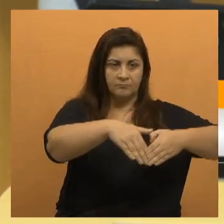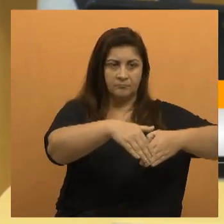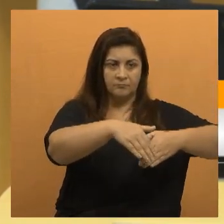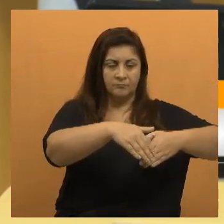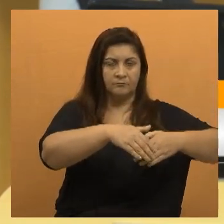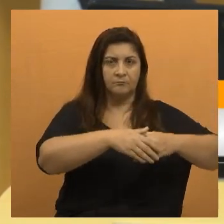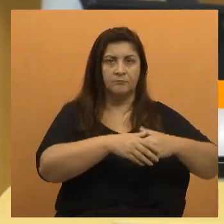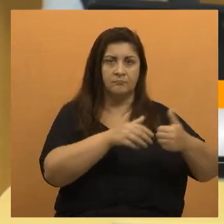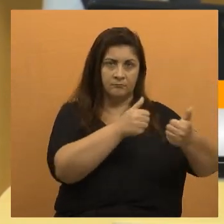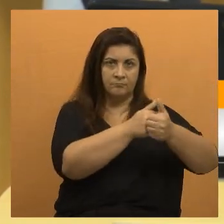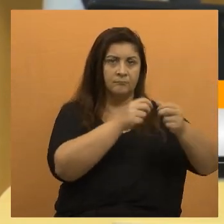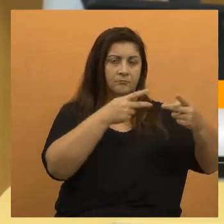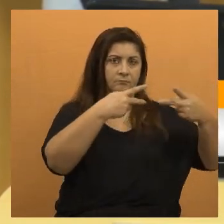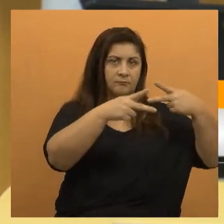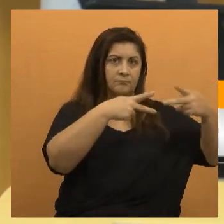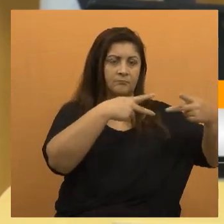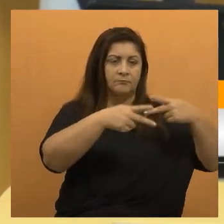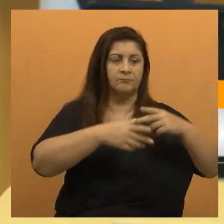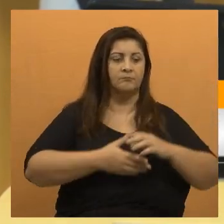com São José dos Campos.